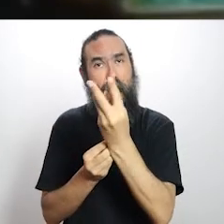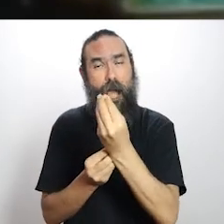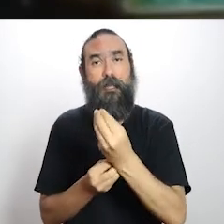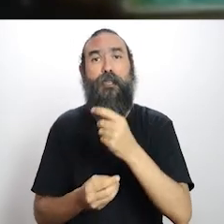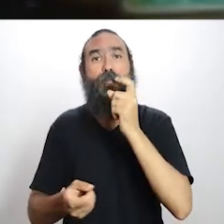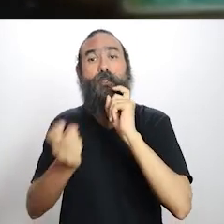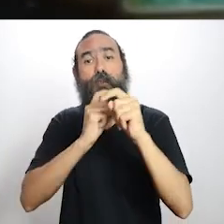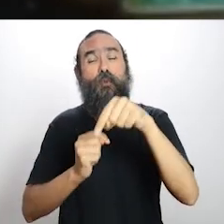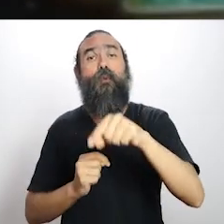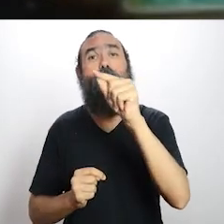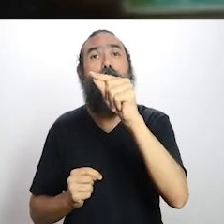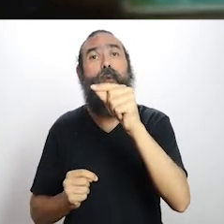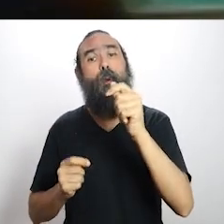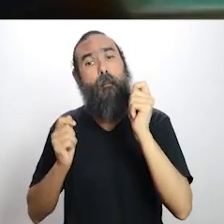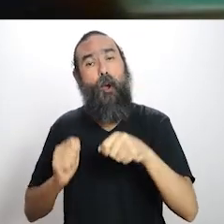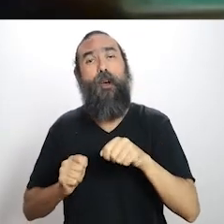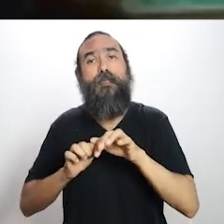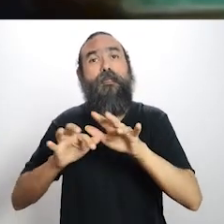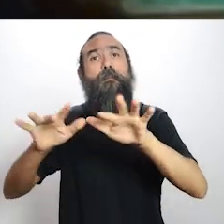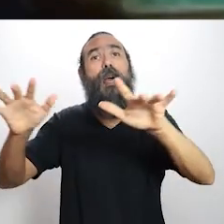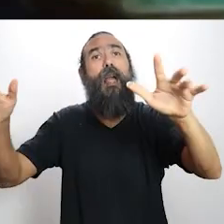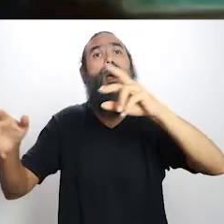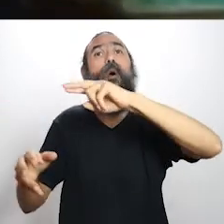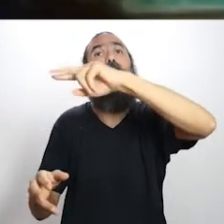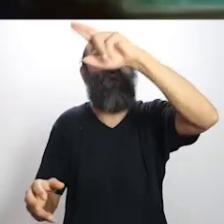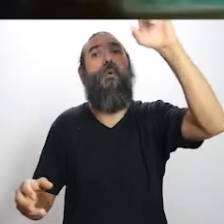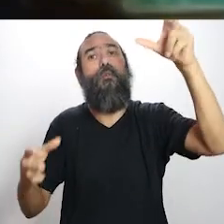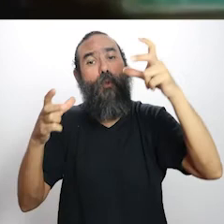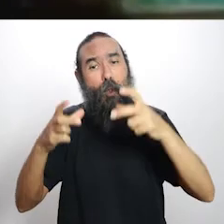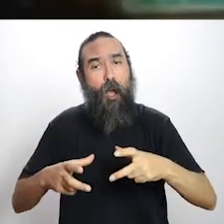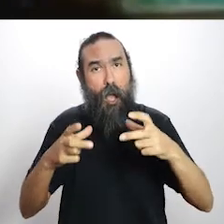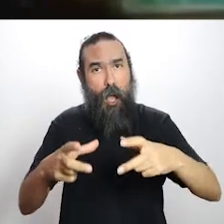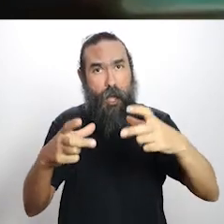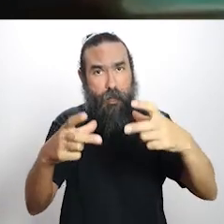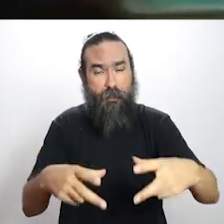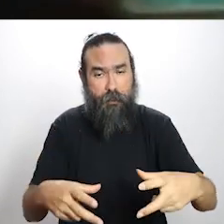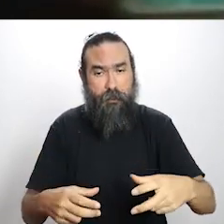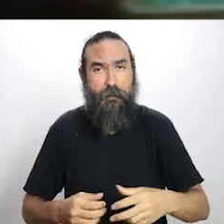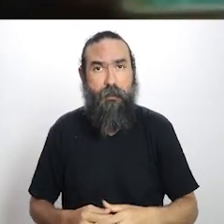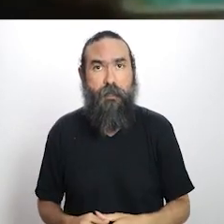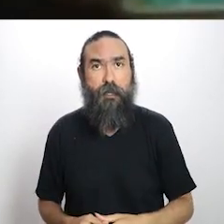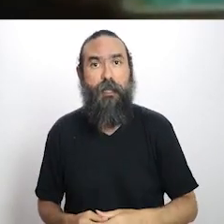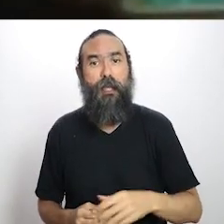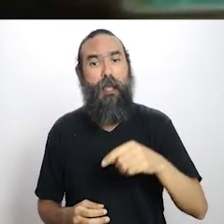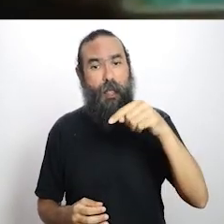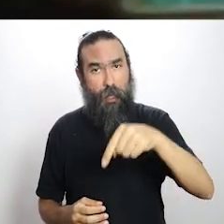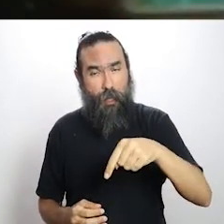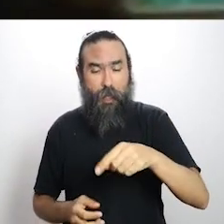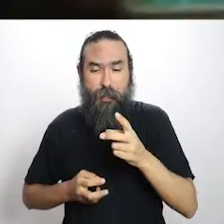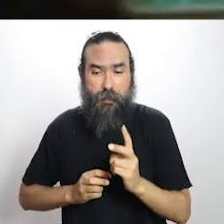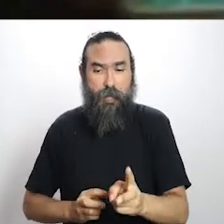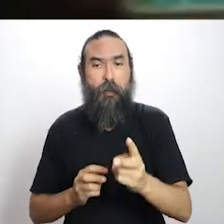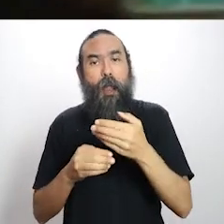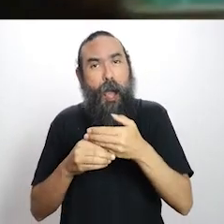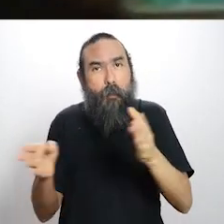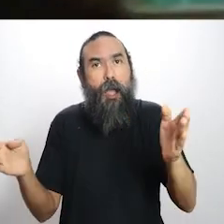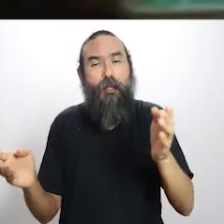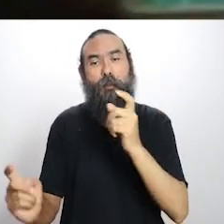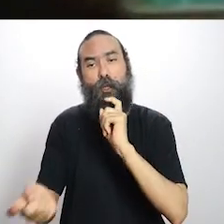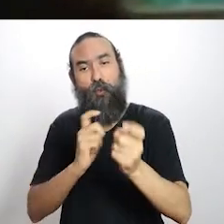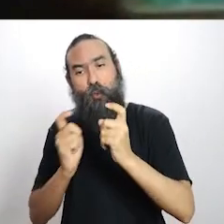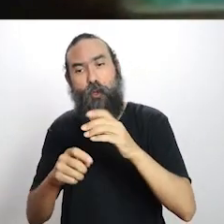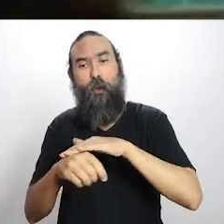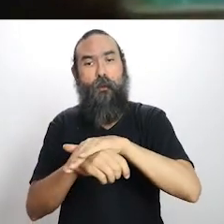essas discussões alcancem outros espaços. O Encontro de Culturas sempre construiu esse espaço de conversa,